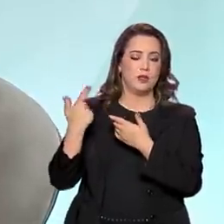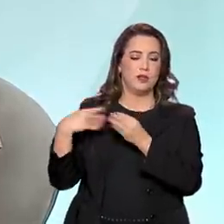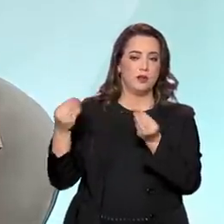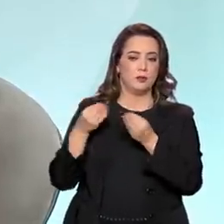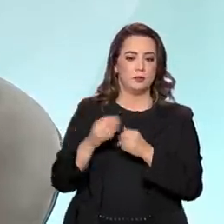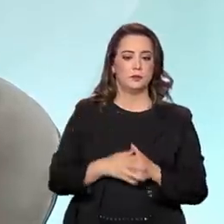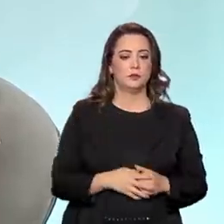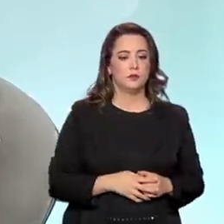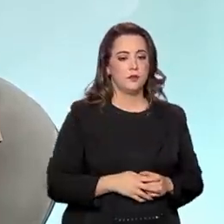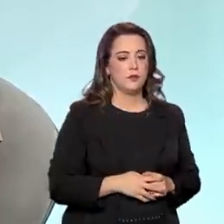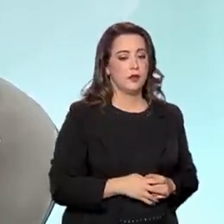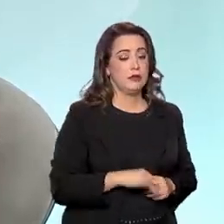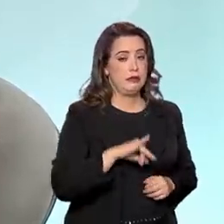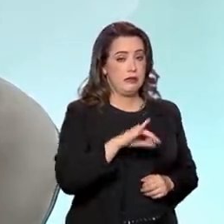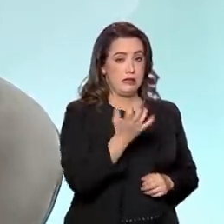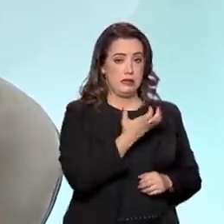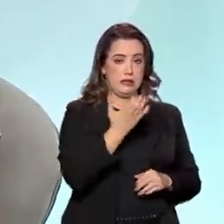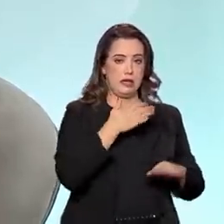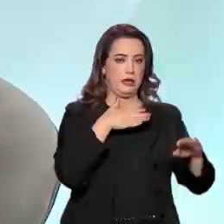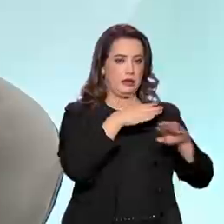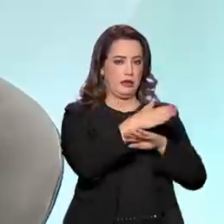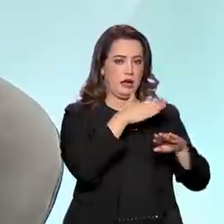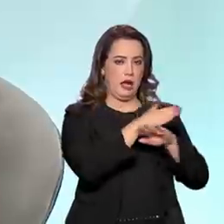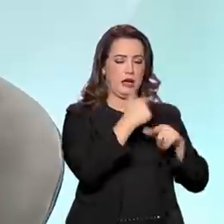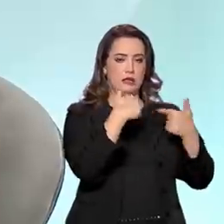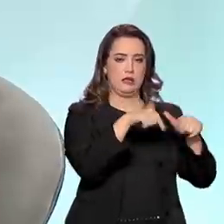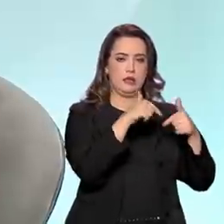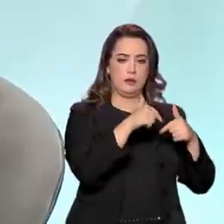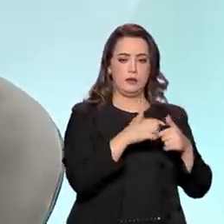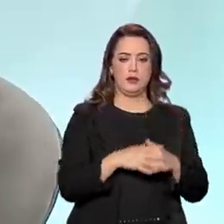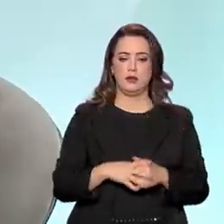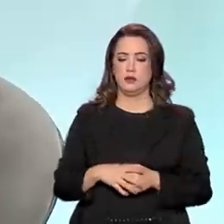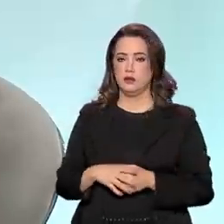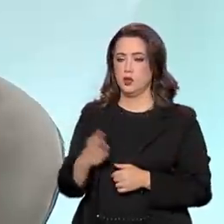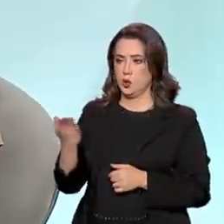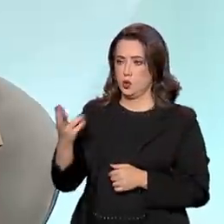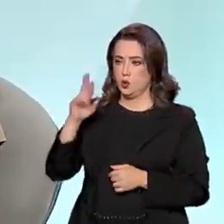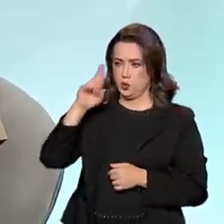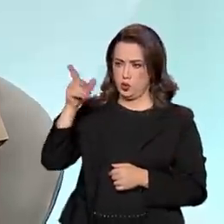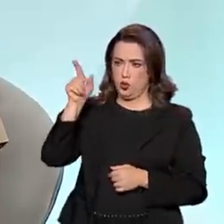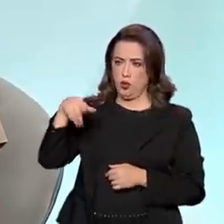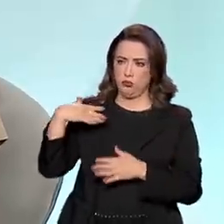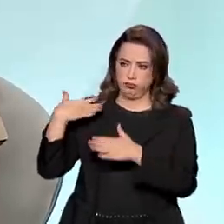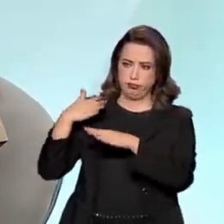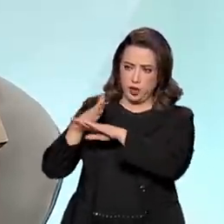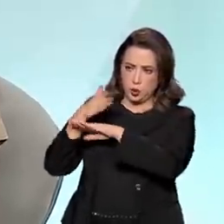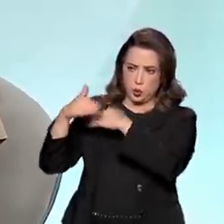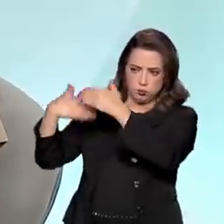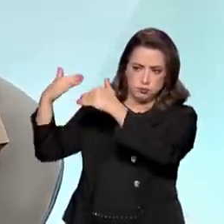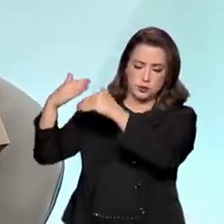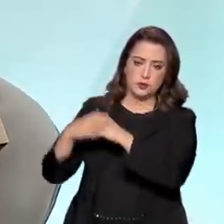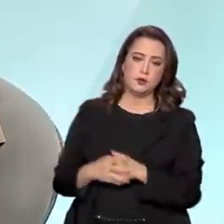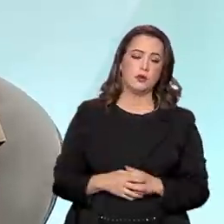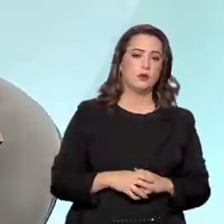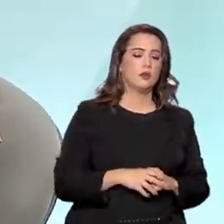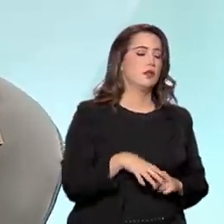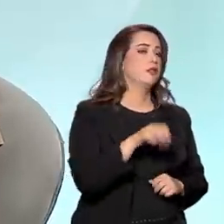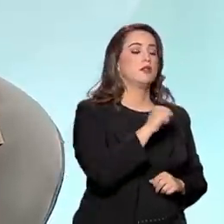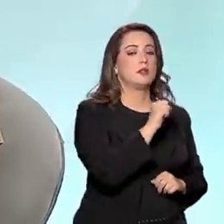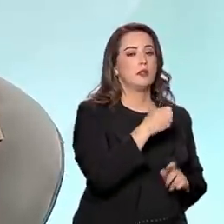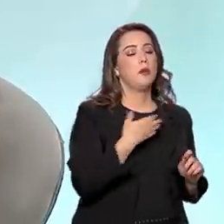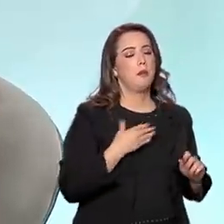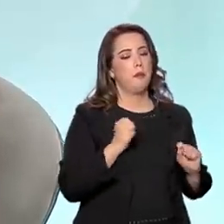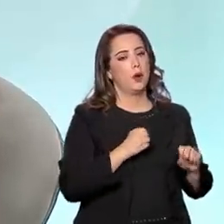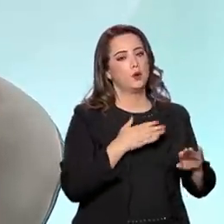se ele quiser ser de carreira né você de carreras só de carreira né ou seja posso ficar durante 35 anos